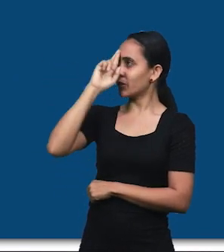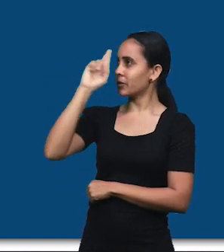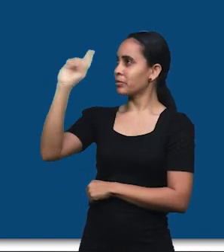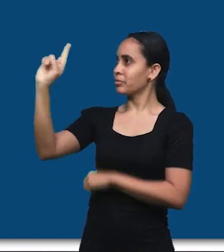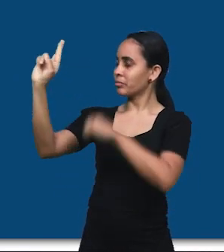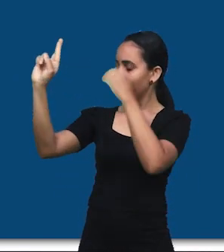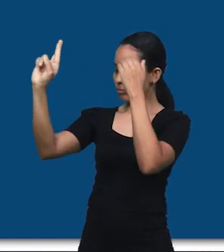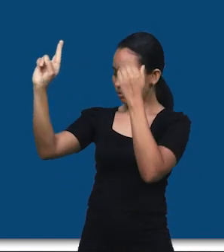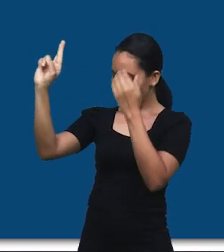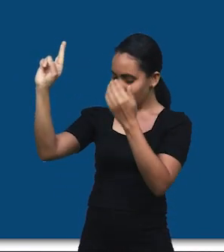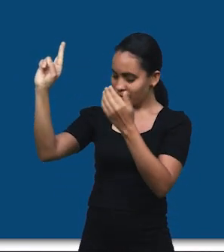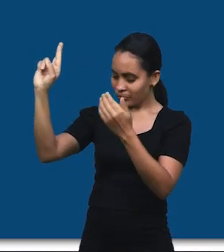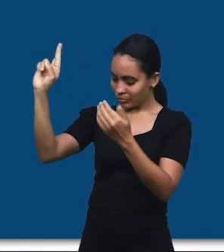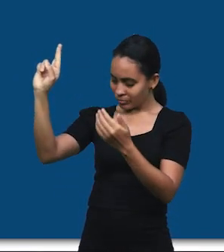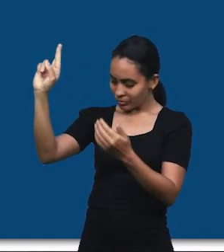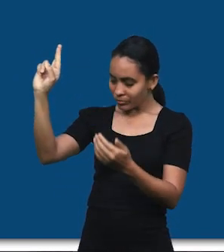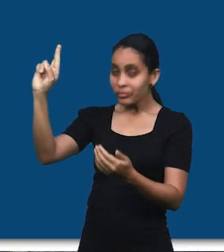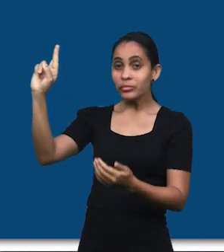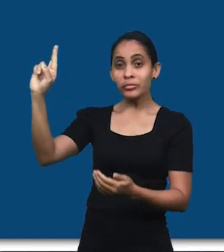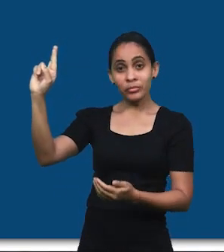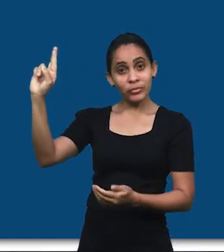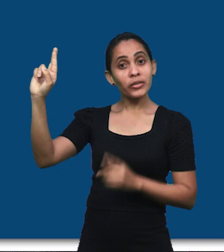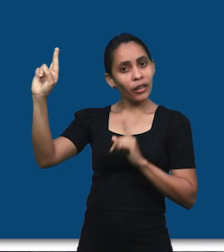da nossa